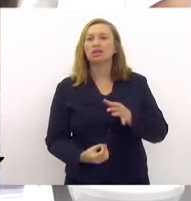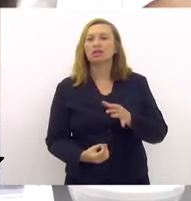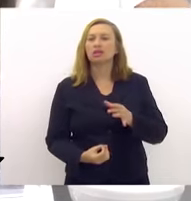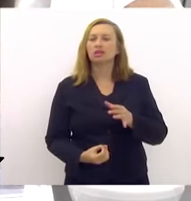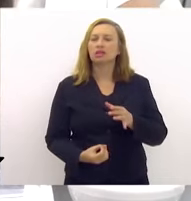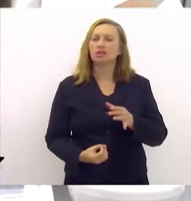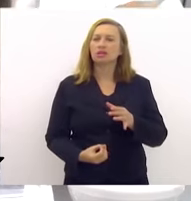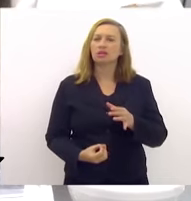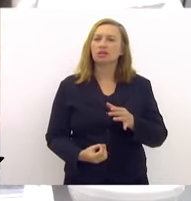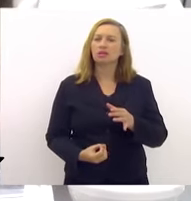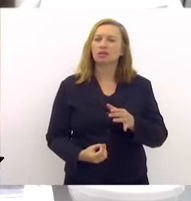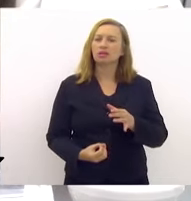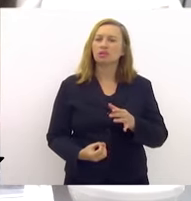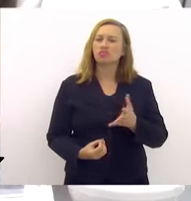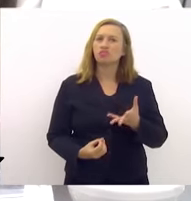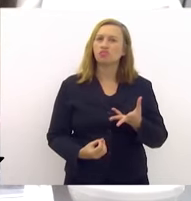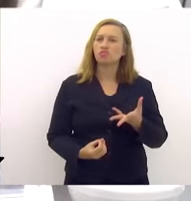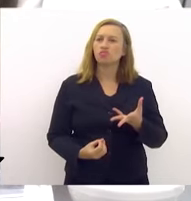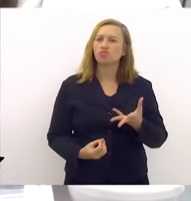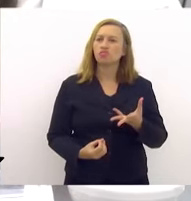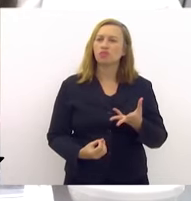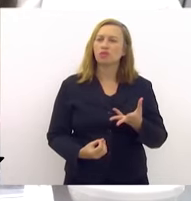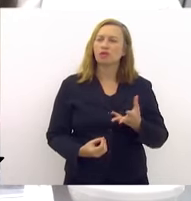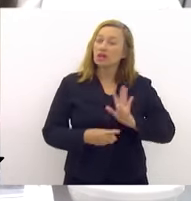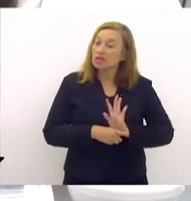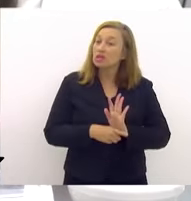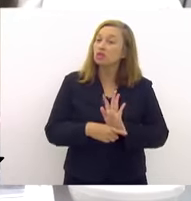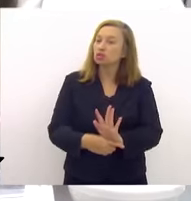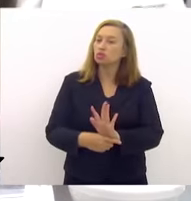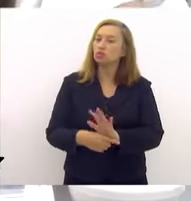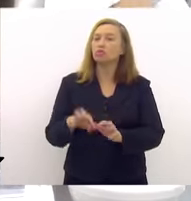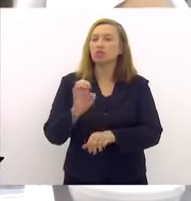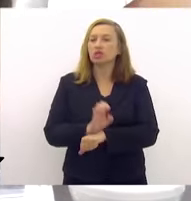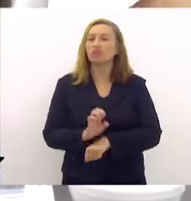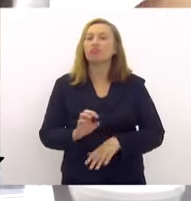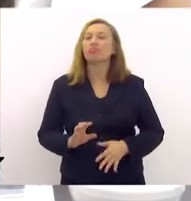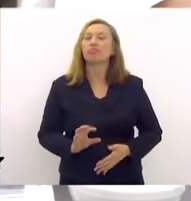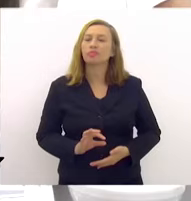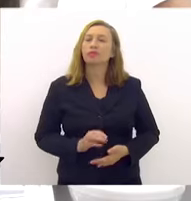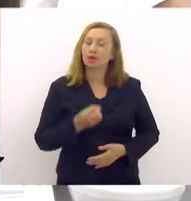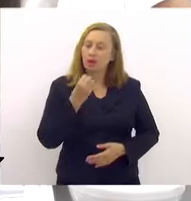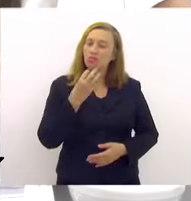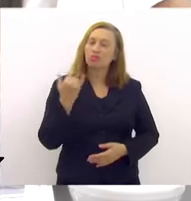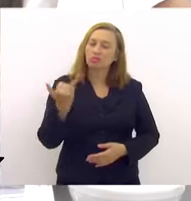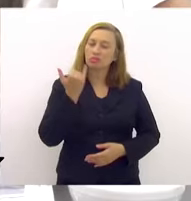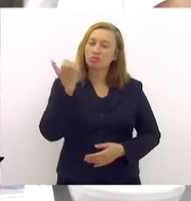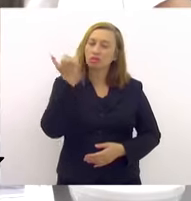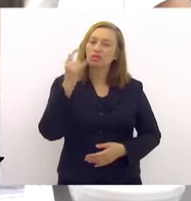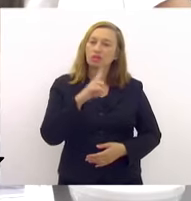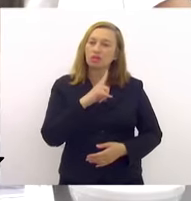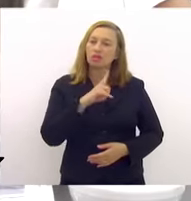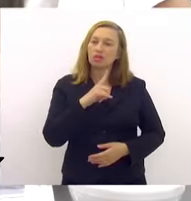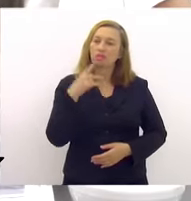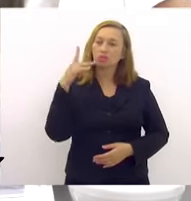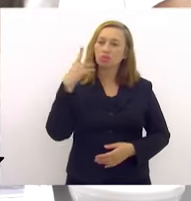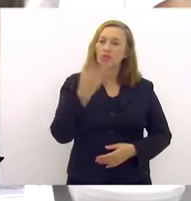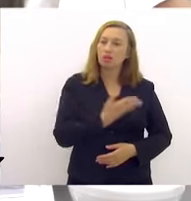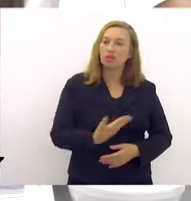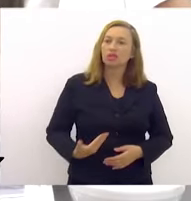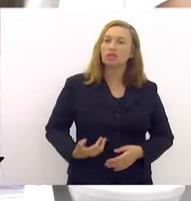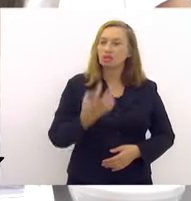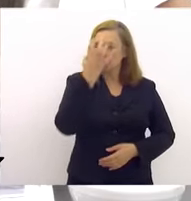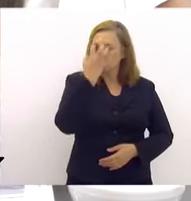né, em dar esta contribuição para o Estado. É muito importante que tenhamos políticas